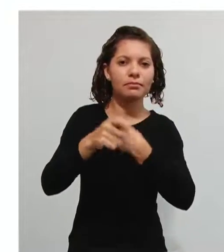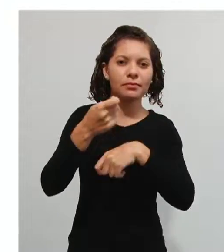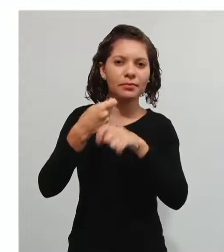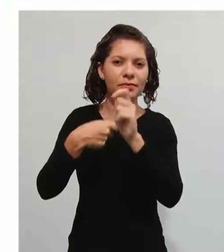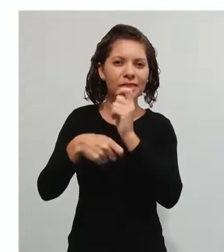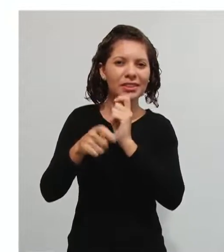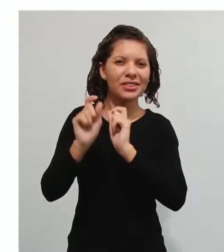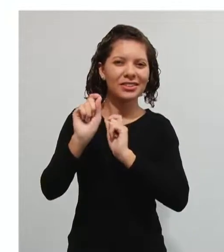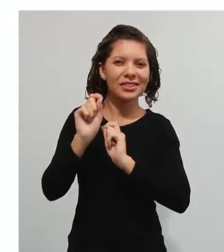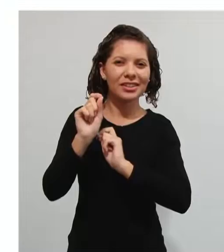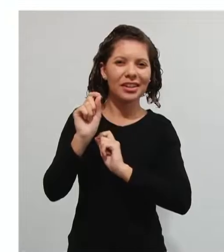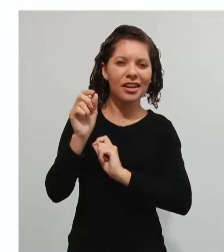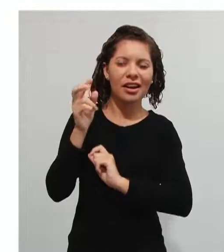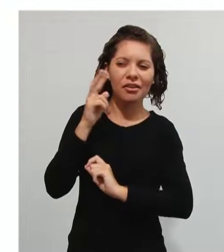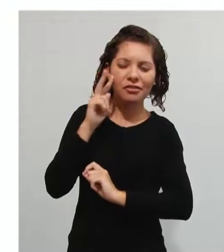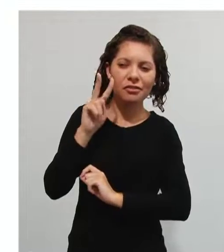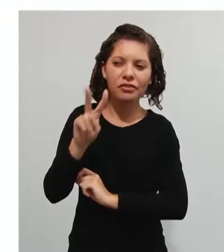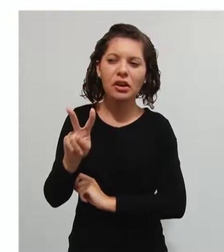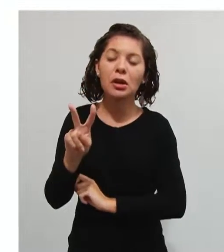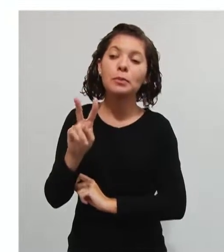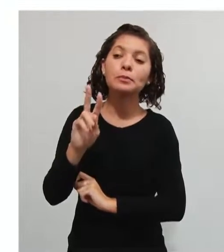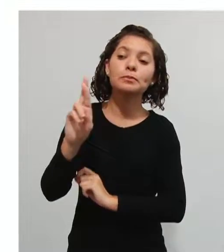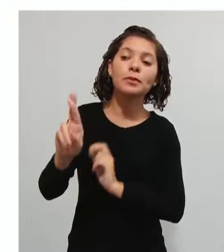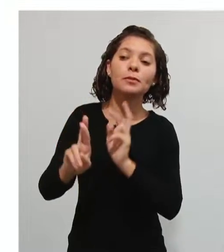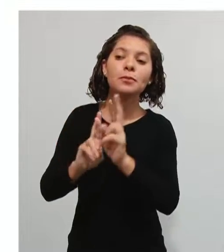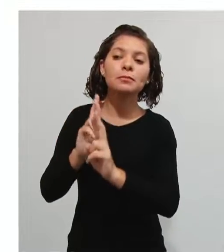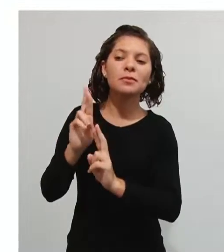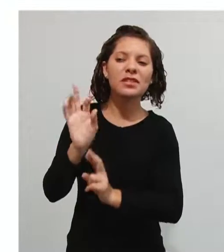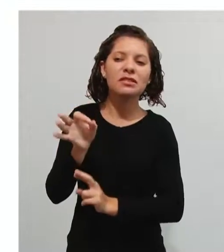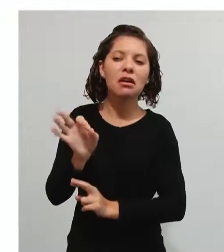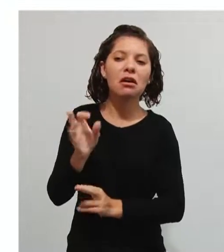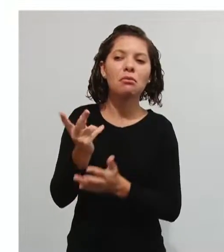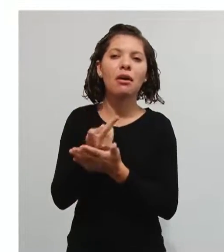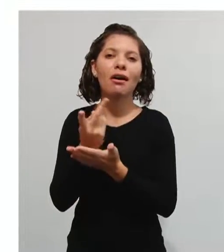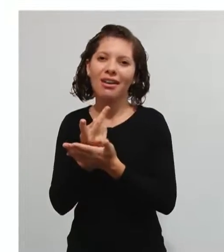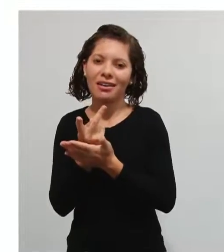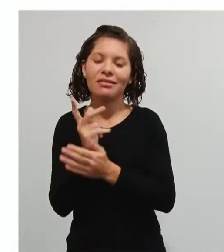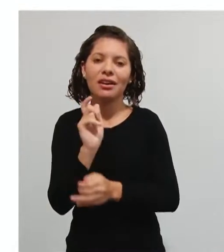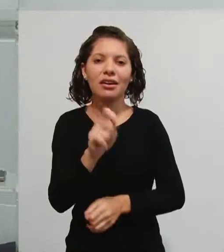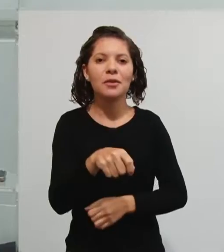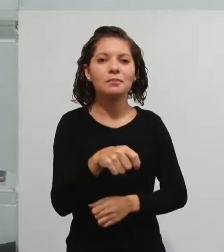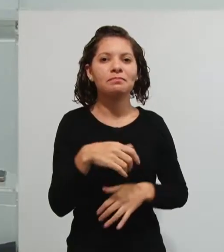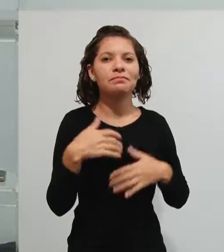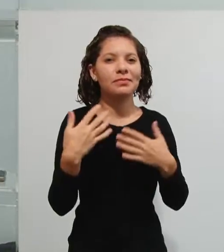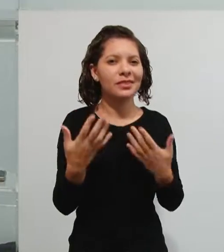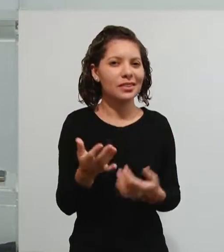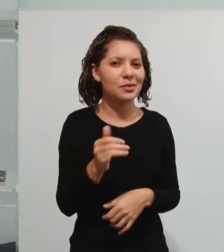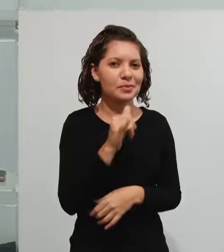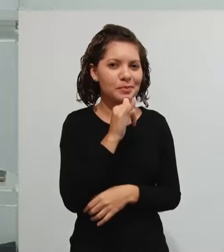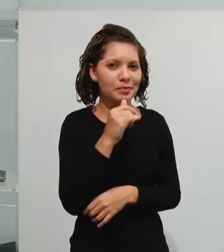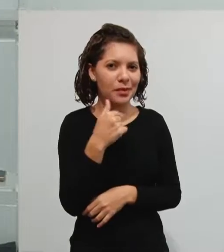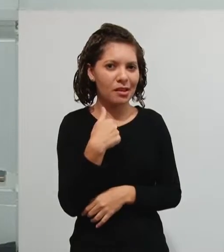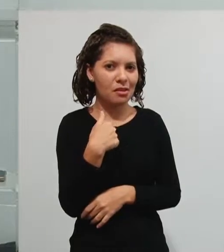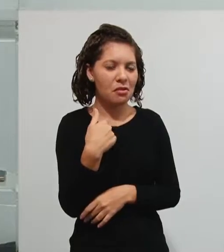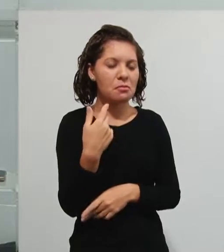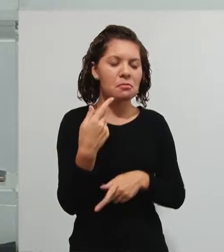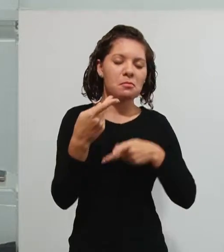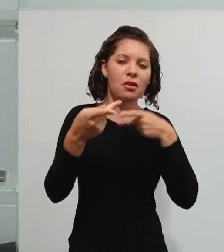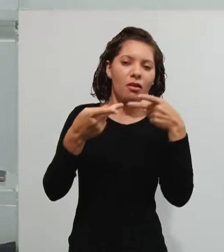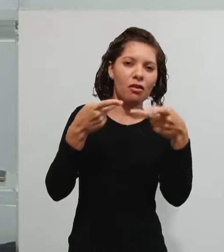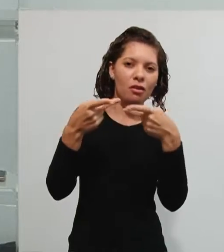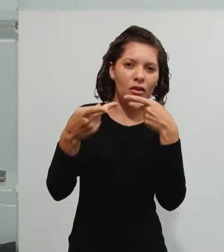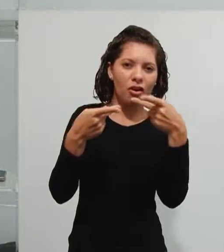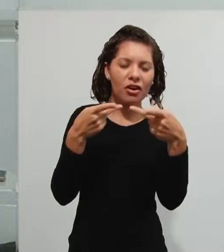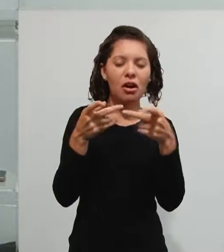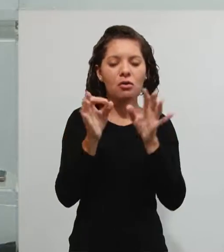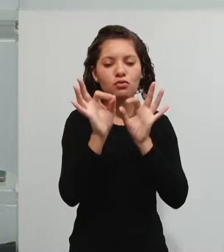visualize os possíveis desvios. Senhores, se eu planejei que um projeto